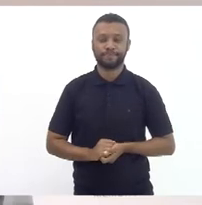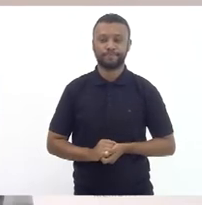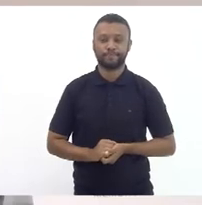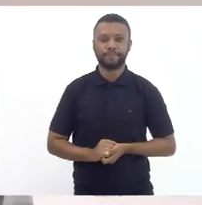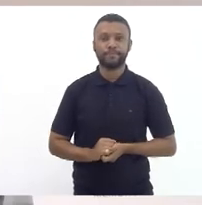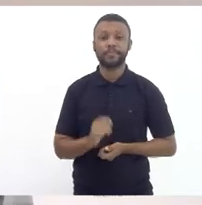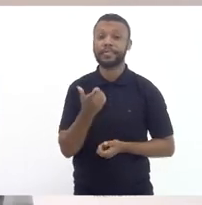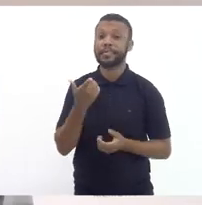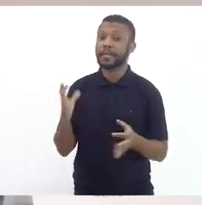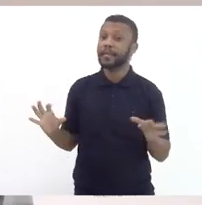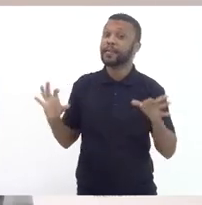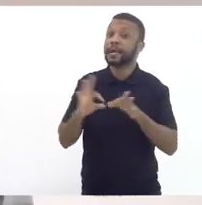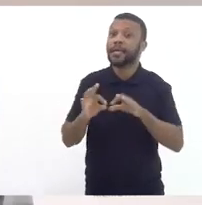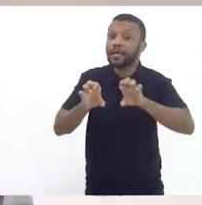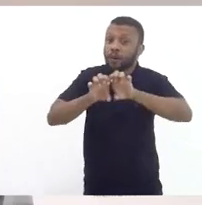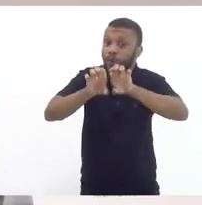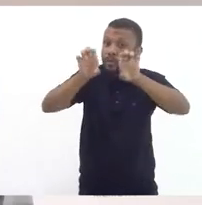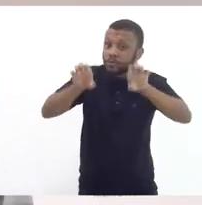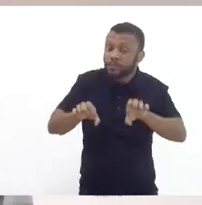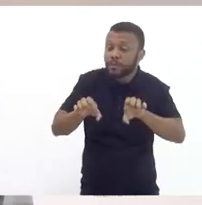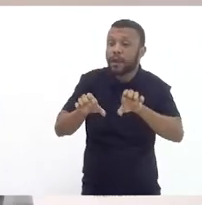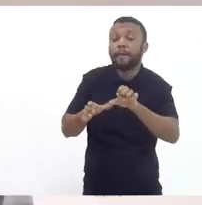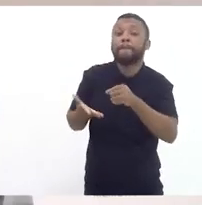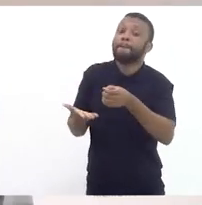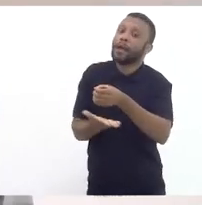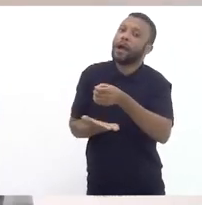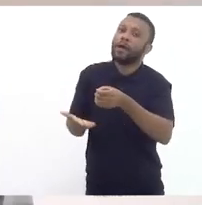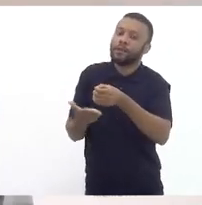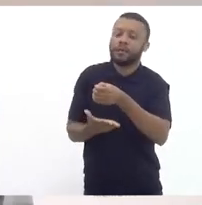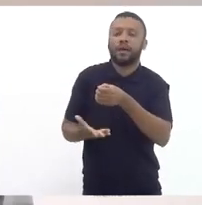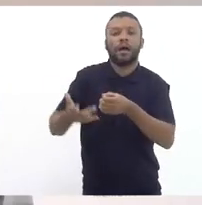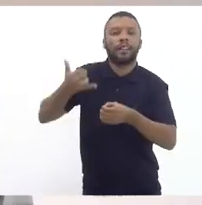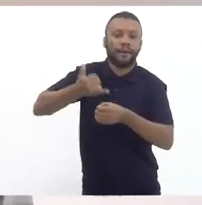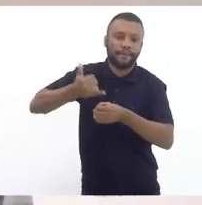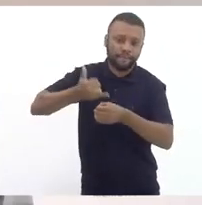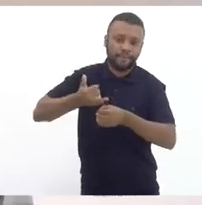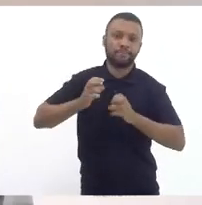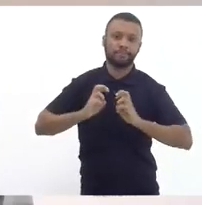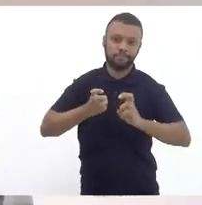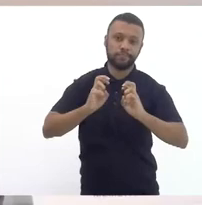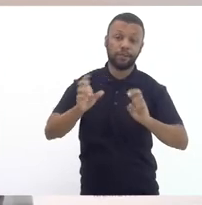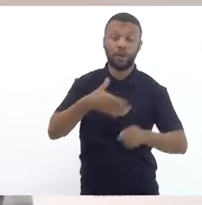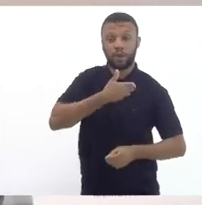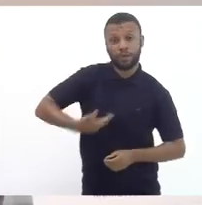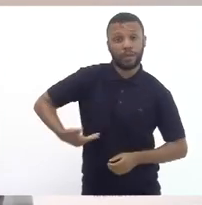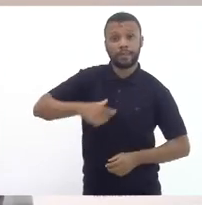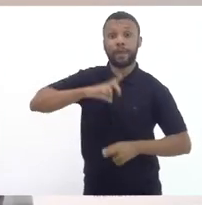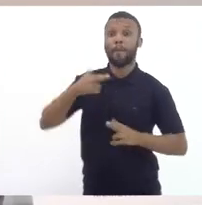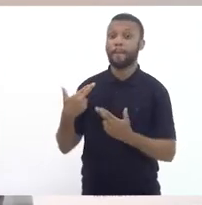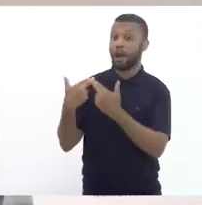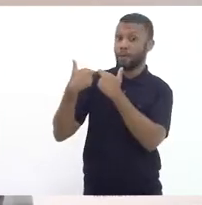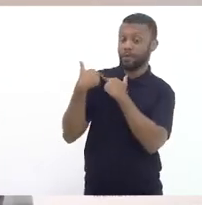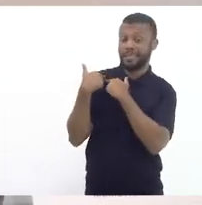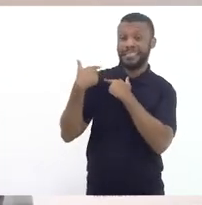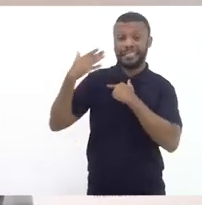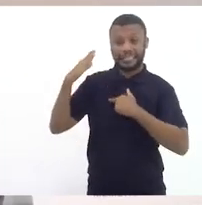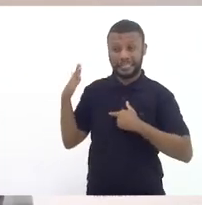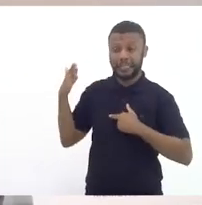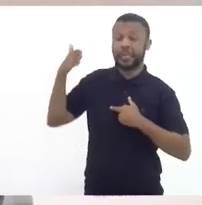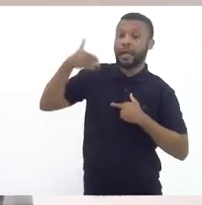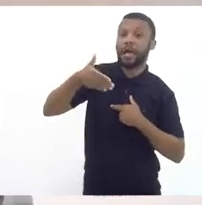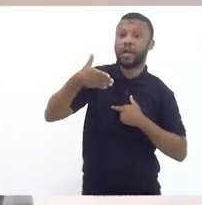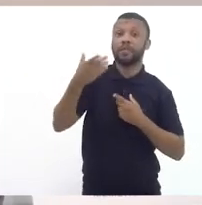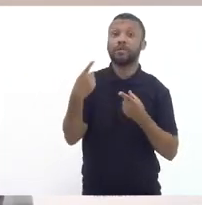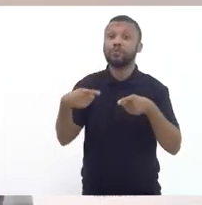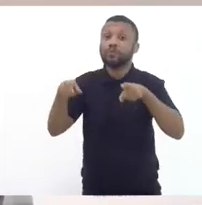com a infraestrutura ferroviária e o Estado tem uma responsabilidade direta junto com